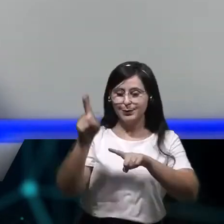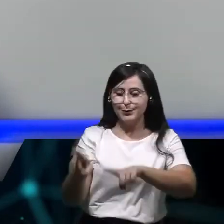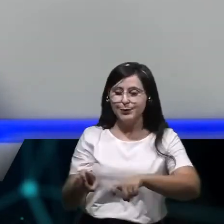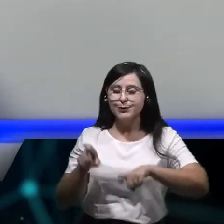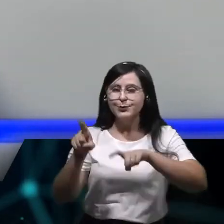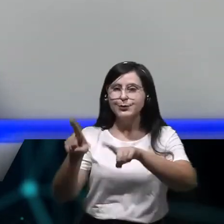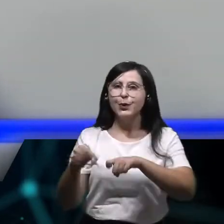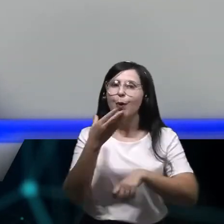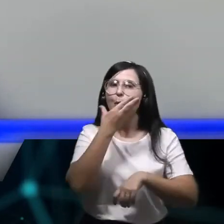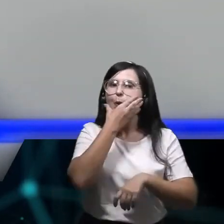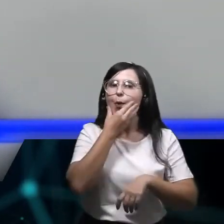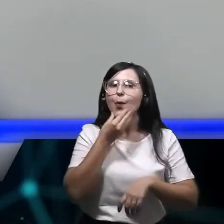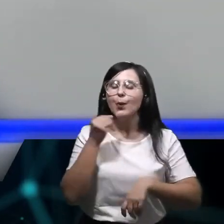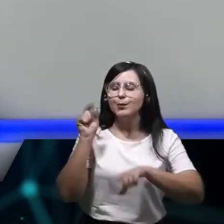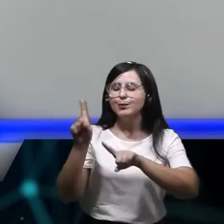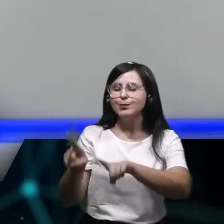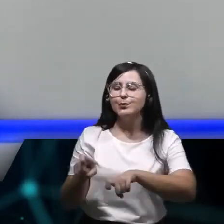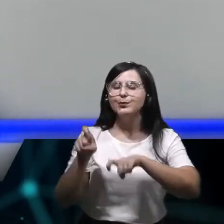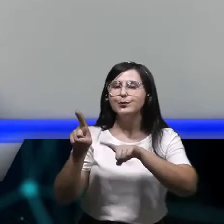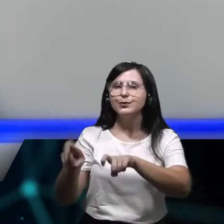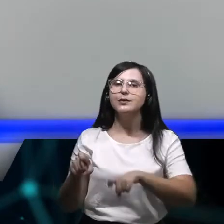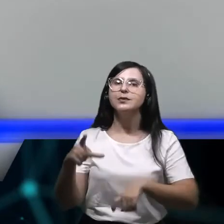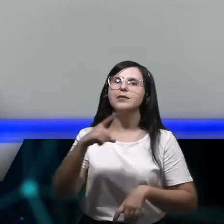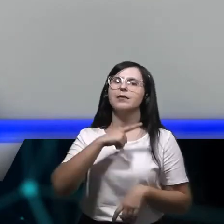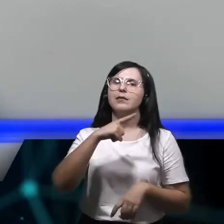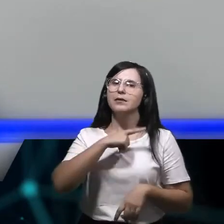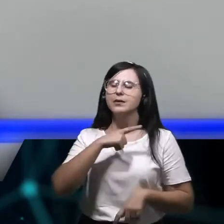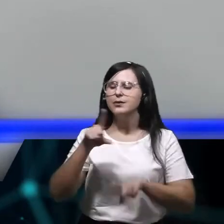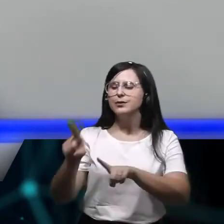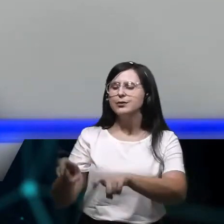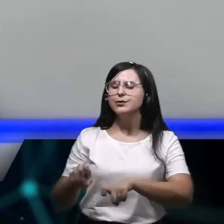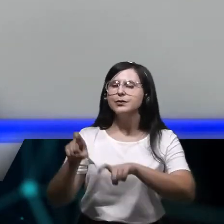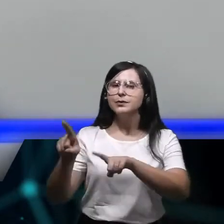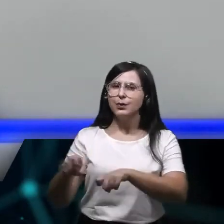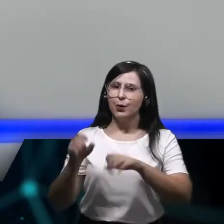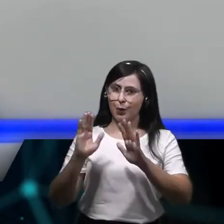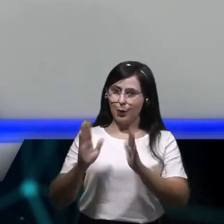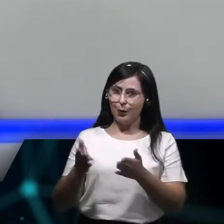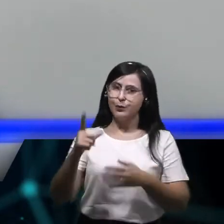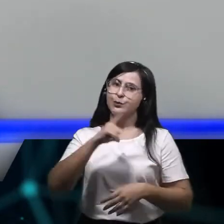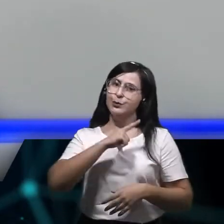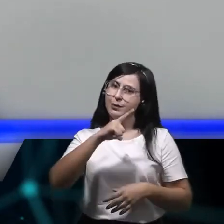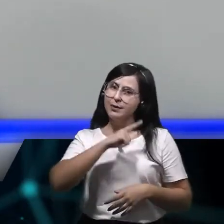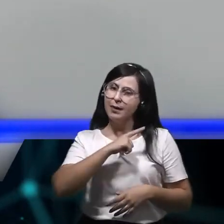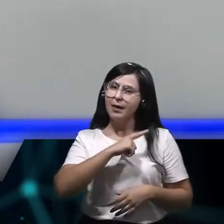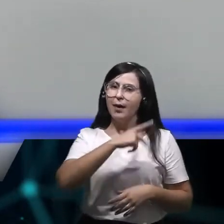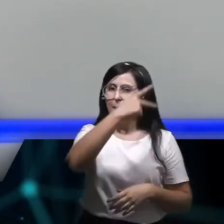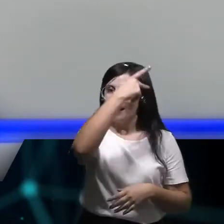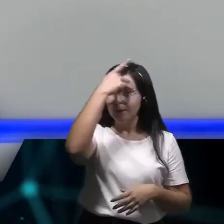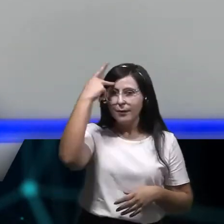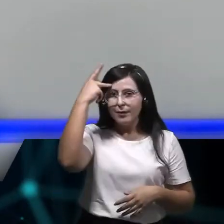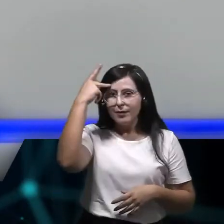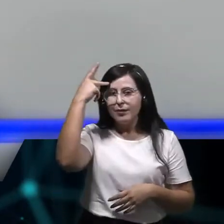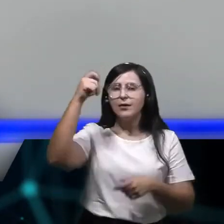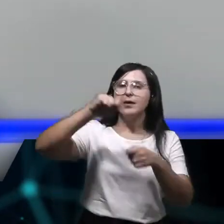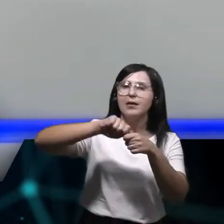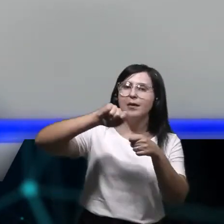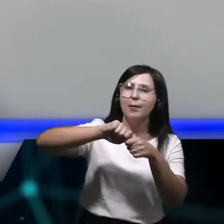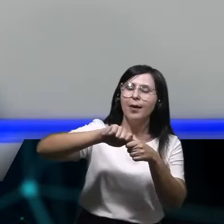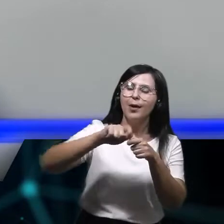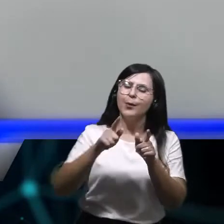homem do campo. Sabemos que no nosso campo hoje existe o agricultor, existe o pequeno e o